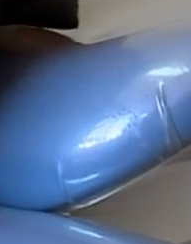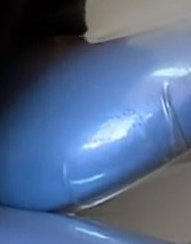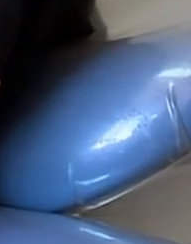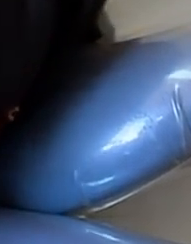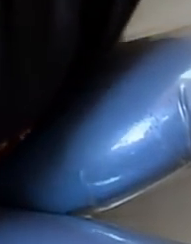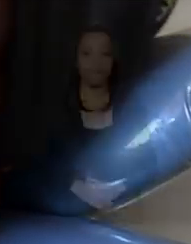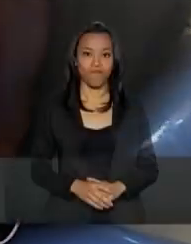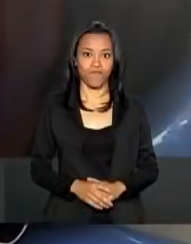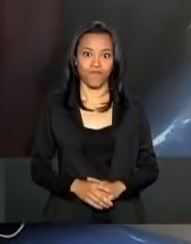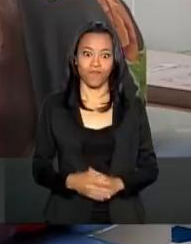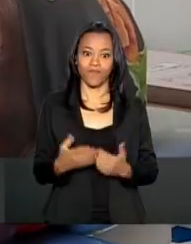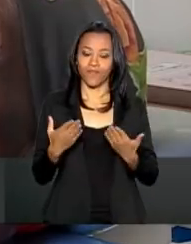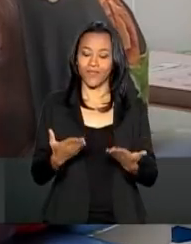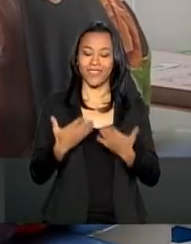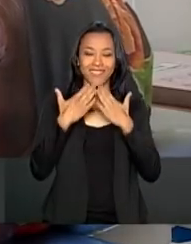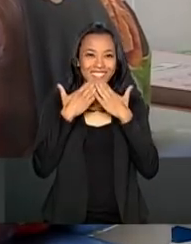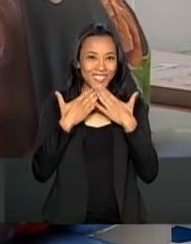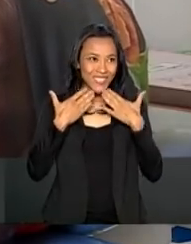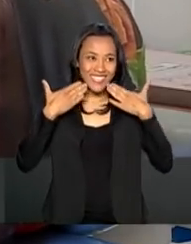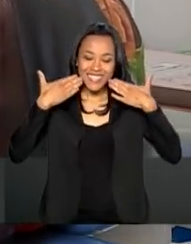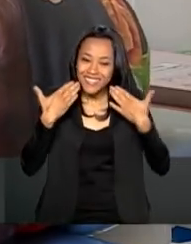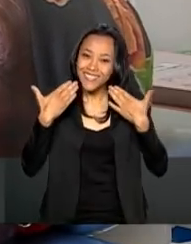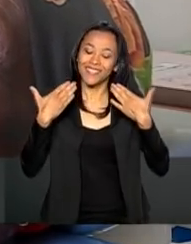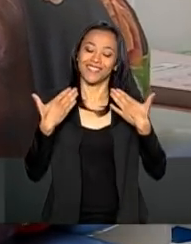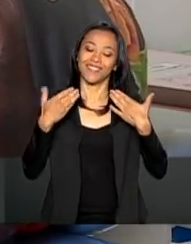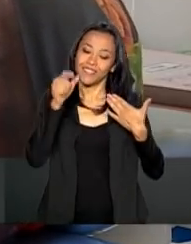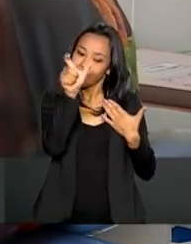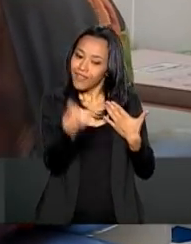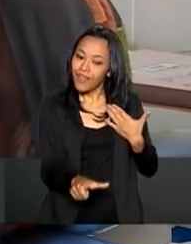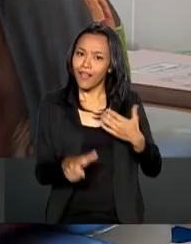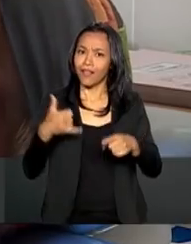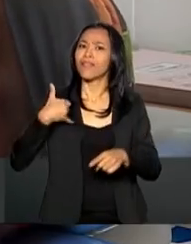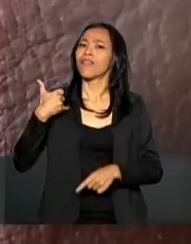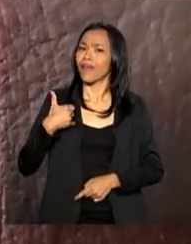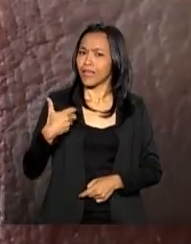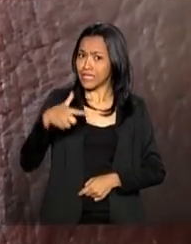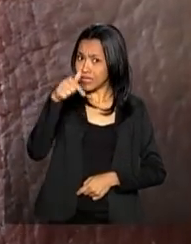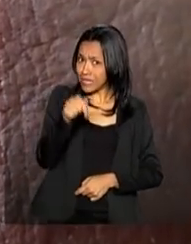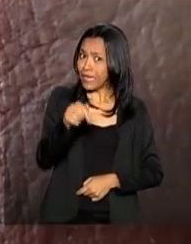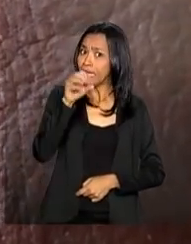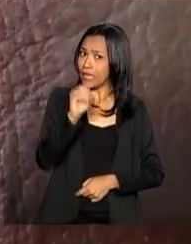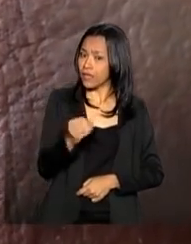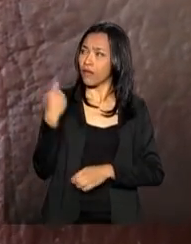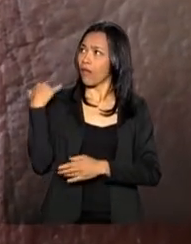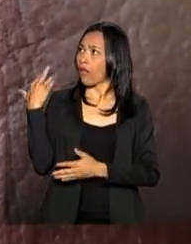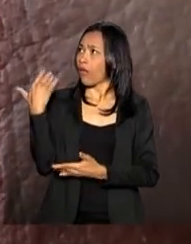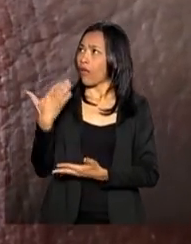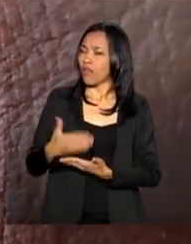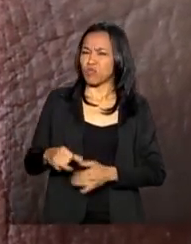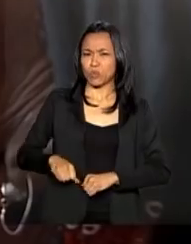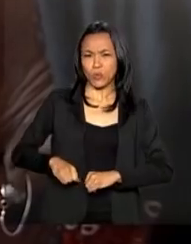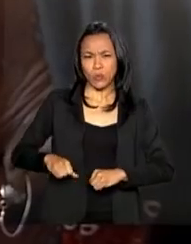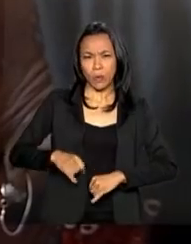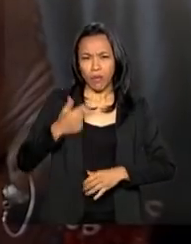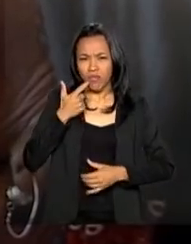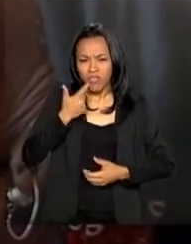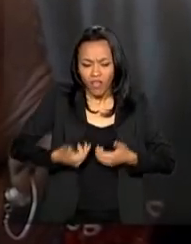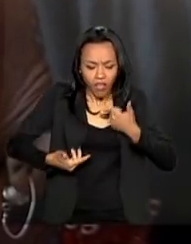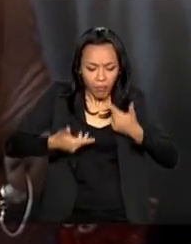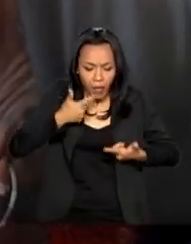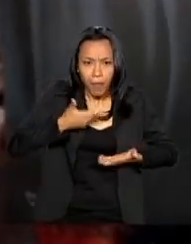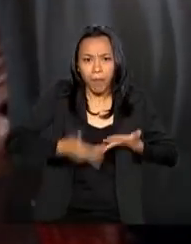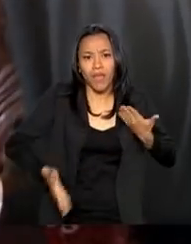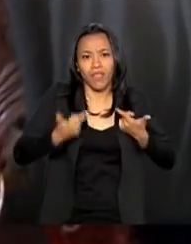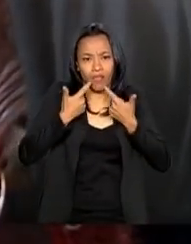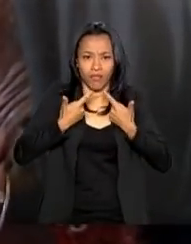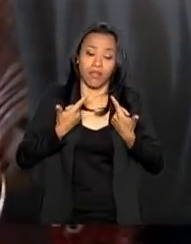Sorriso reconquistado. A moçambicana Catarina tem 70 anos e vinha sofrendo com a perda dos dentes. Até a instalação